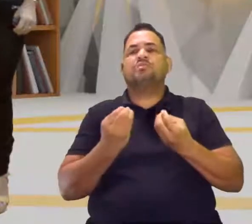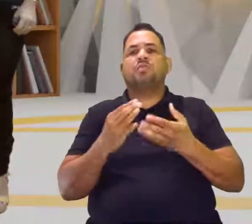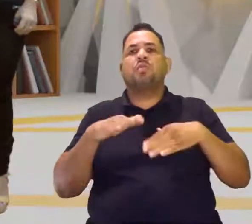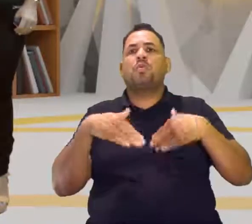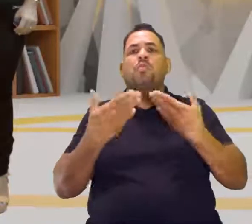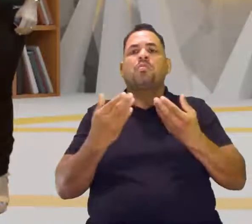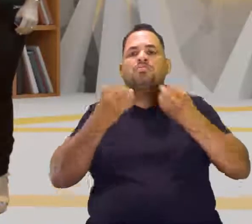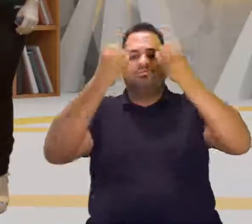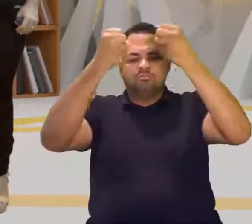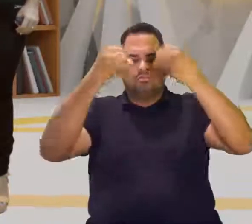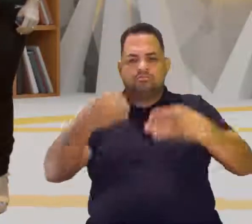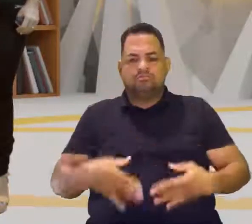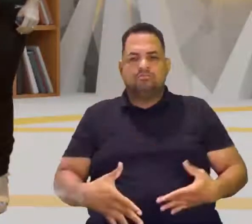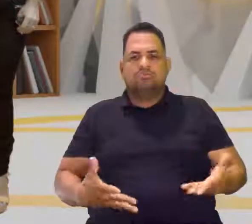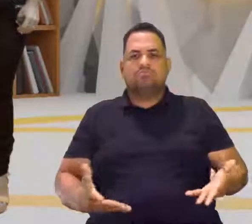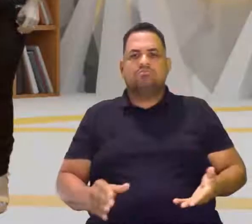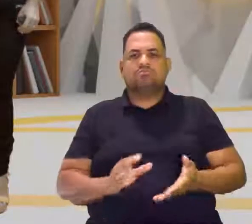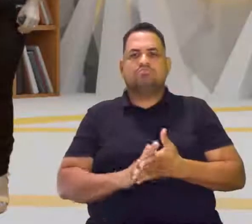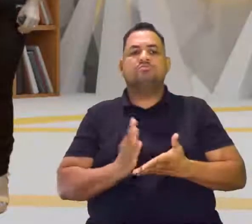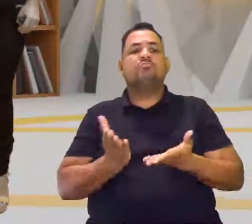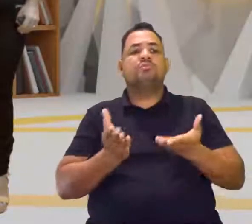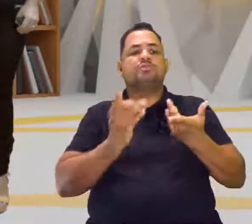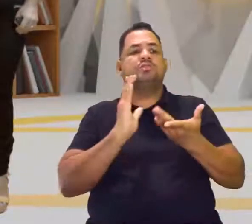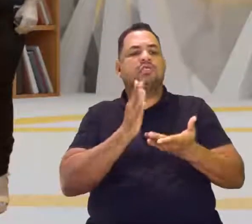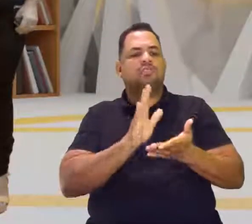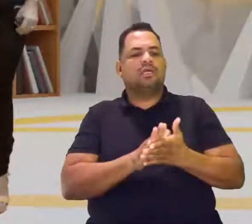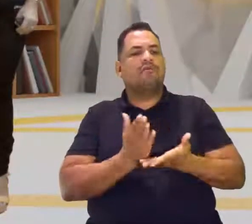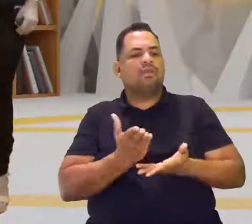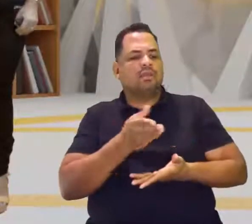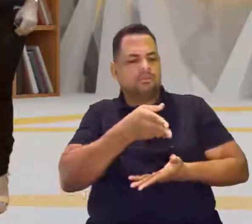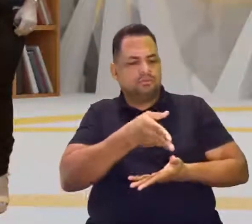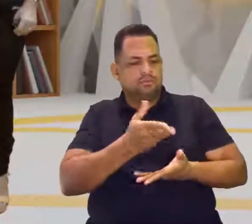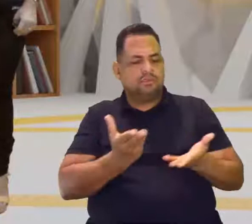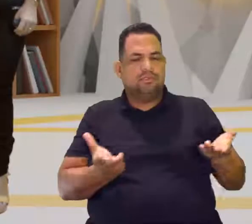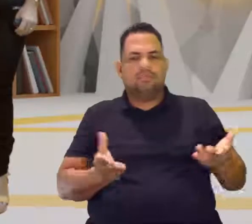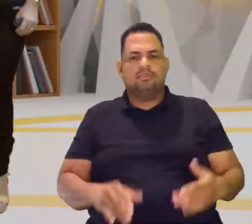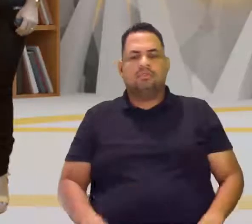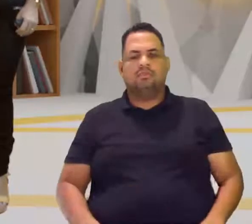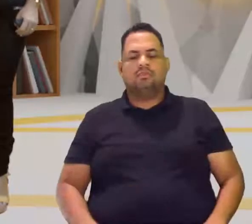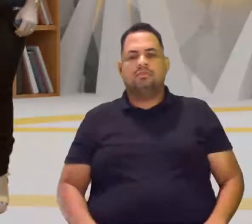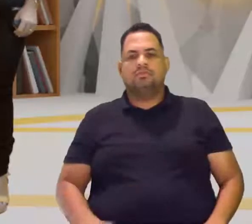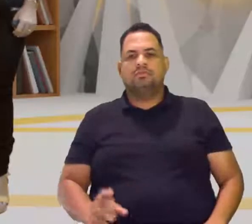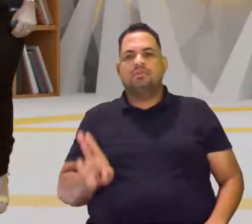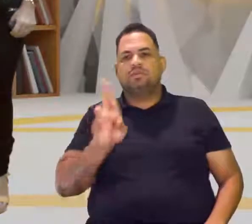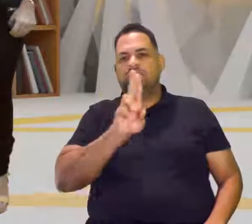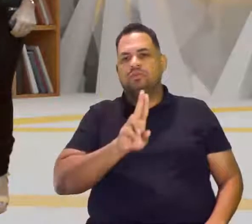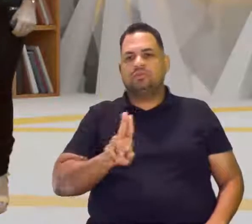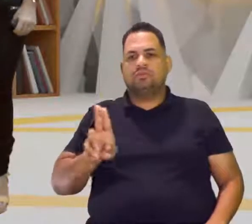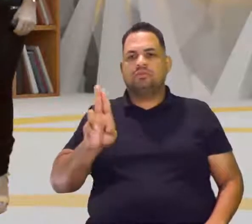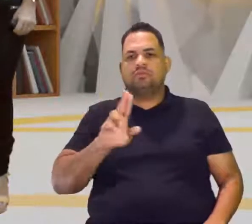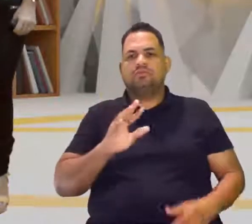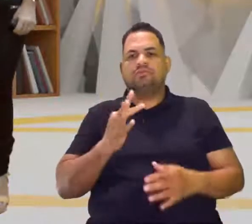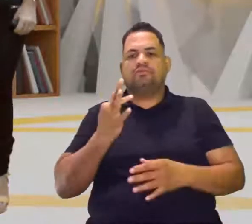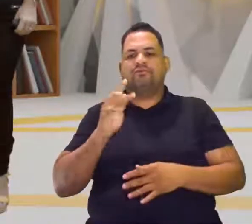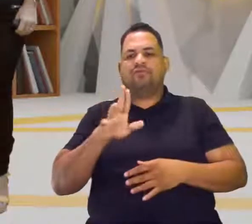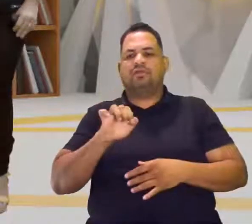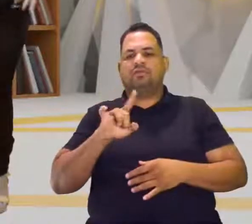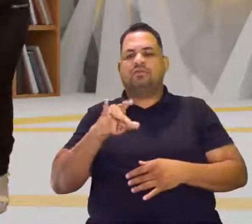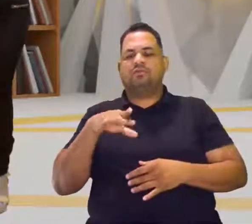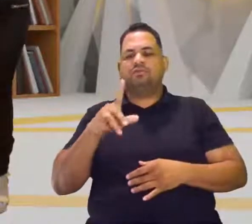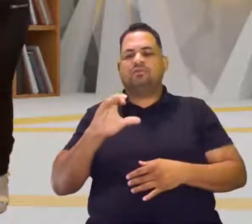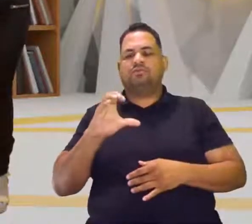sua justificativa de explorar alguém que estava lá no seu lugar na sua terra eram utilizados fenótipos